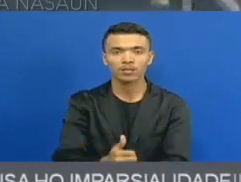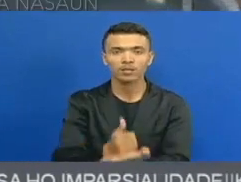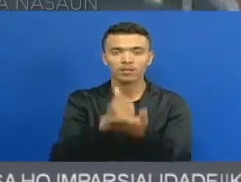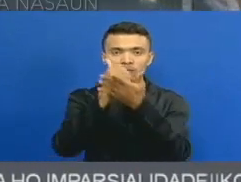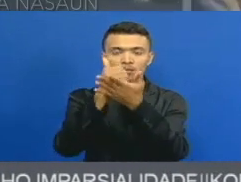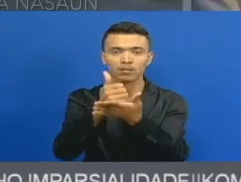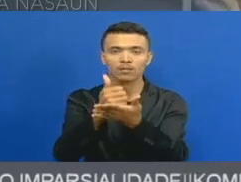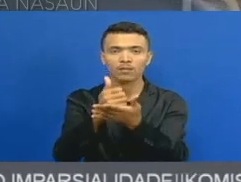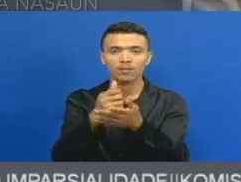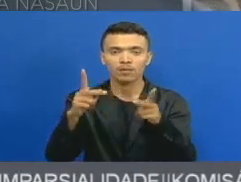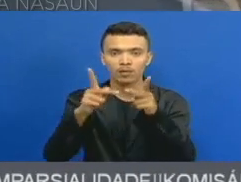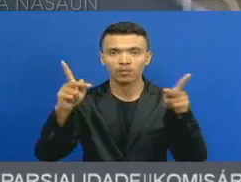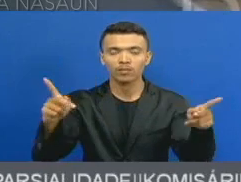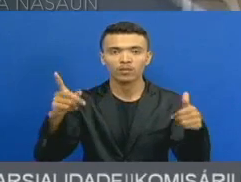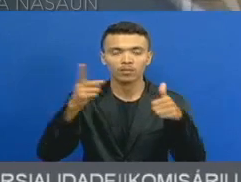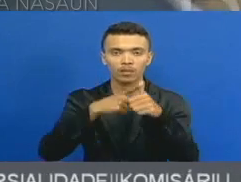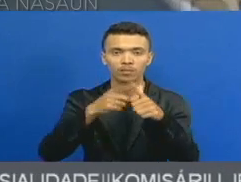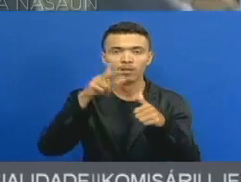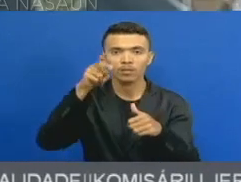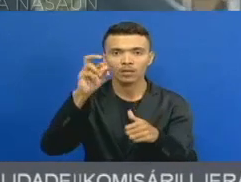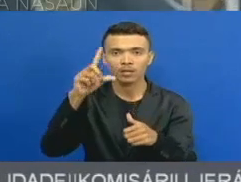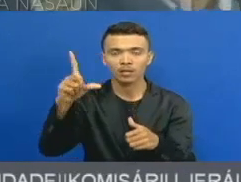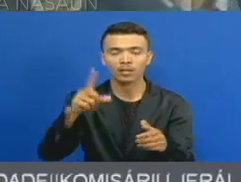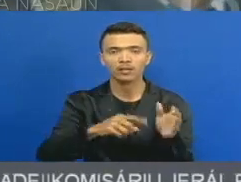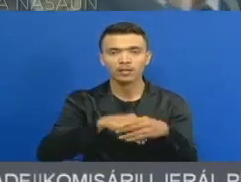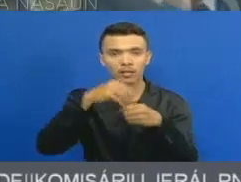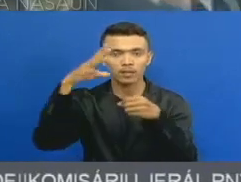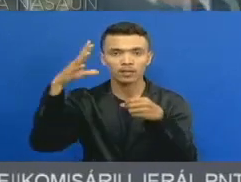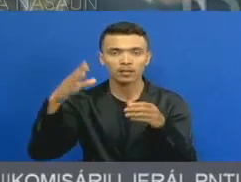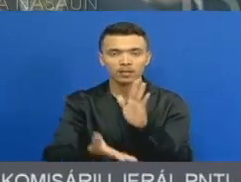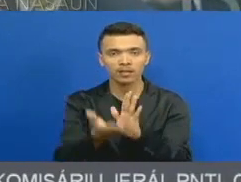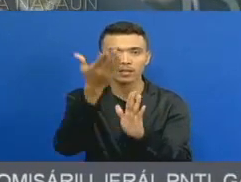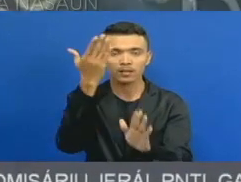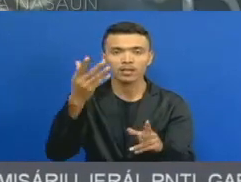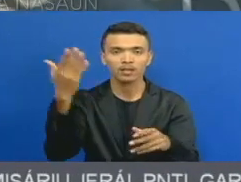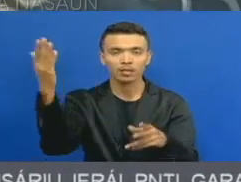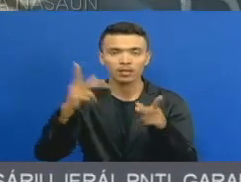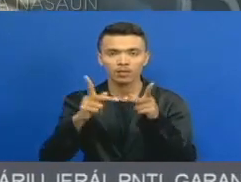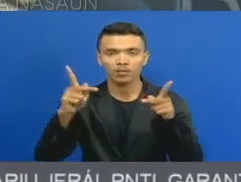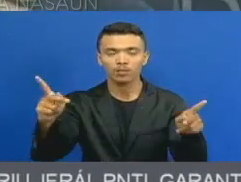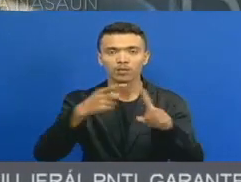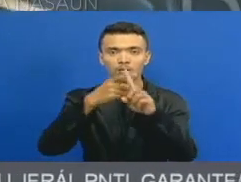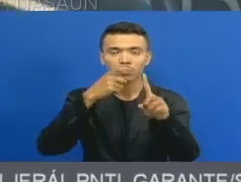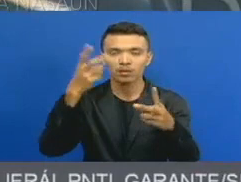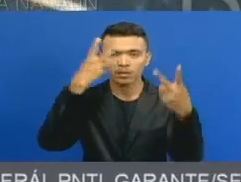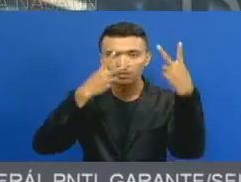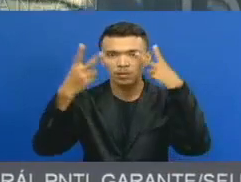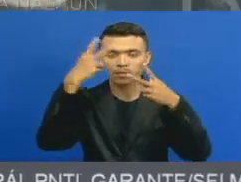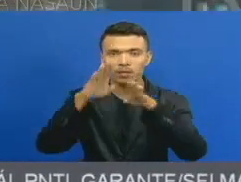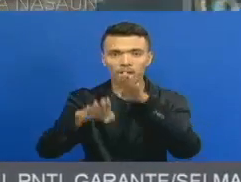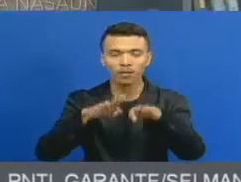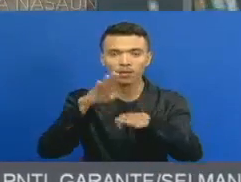público. Ira, pentel se hasai visibilidade ia público. Liu se patrolamento lau